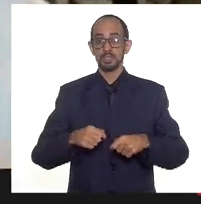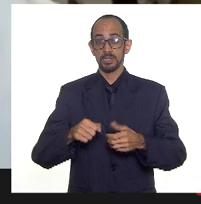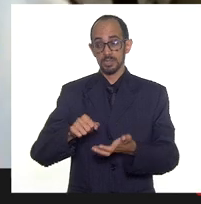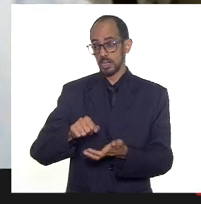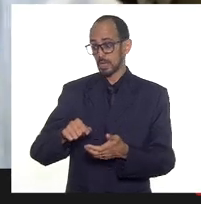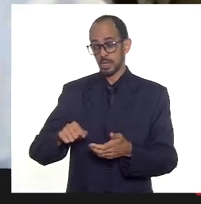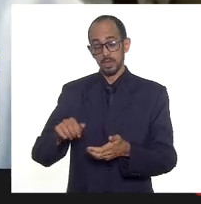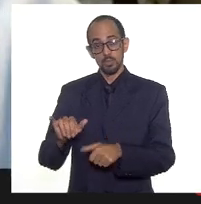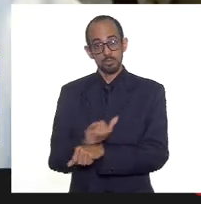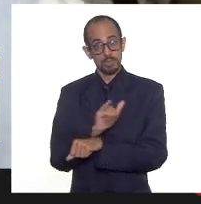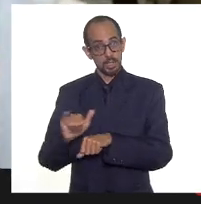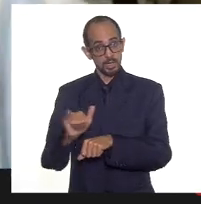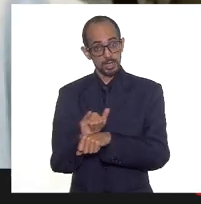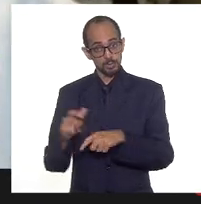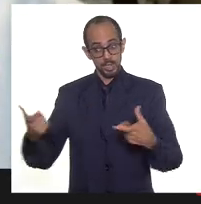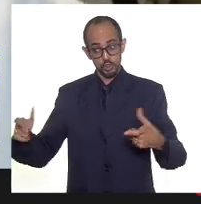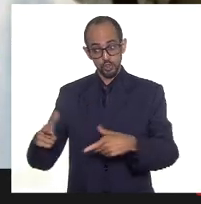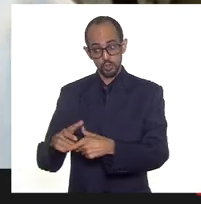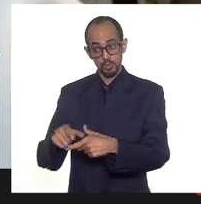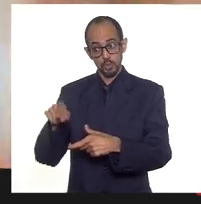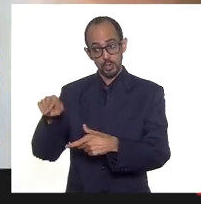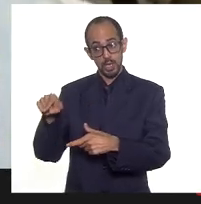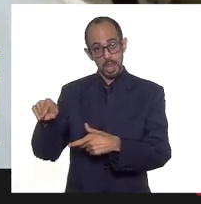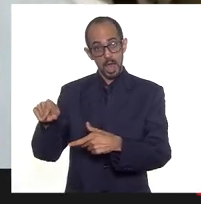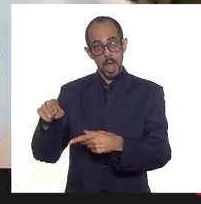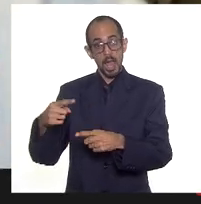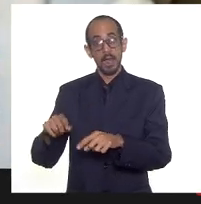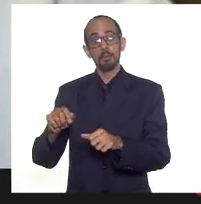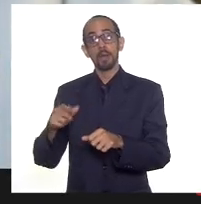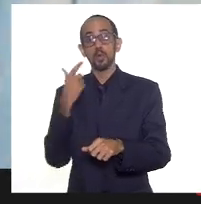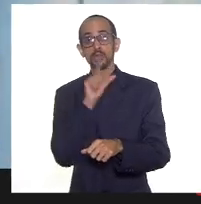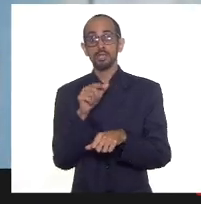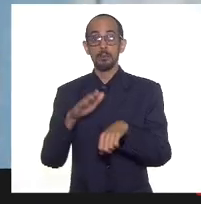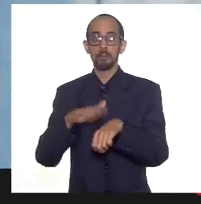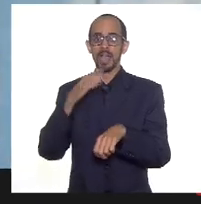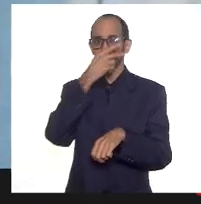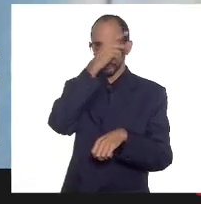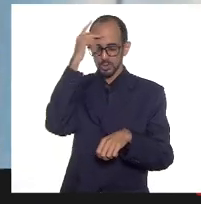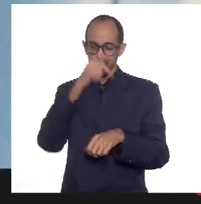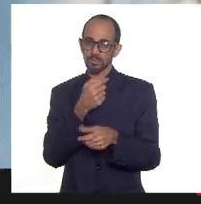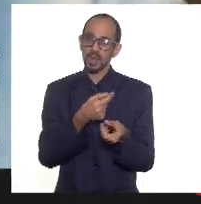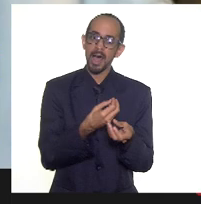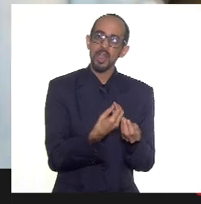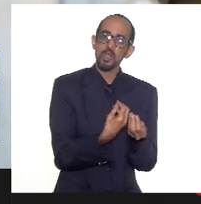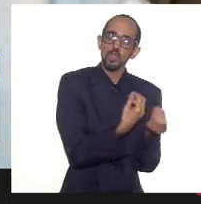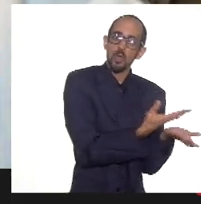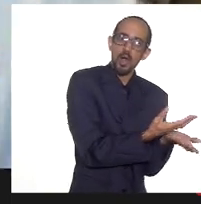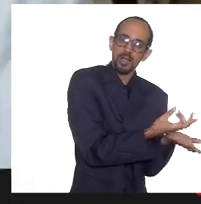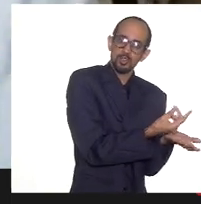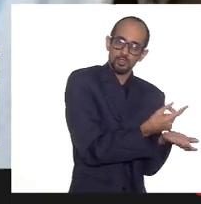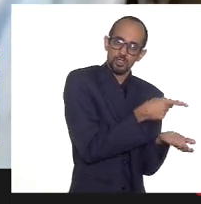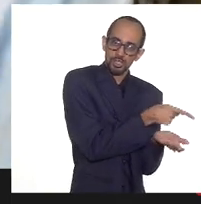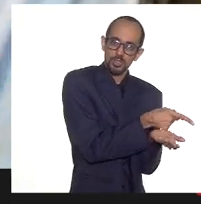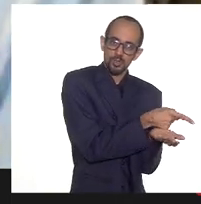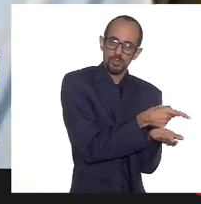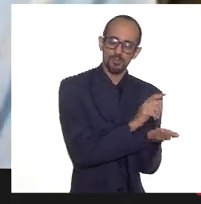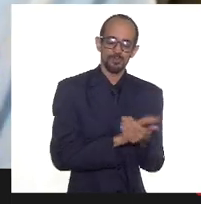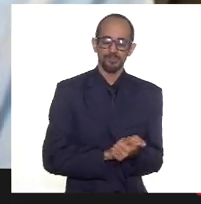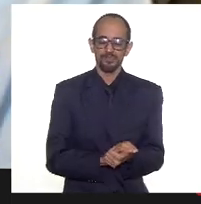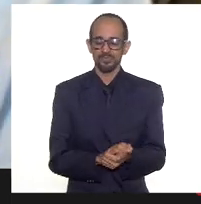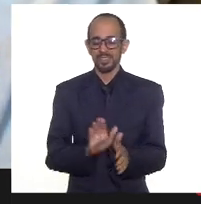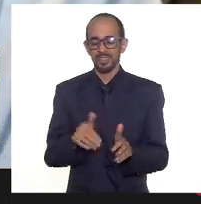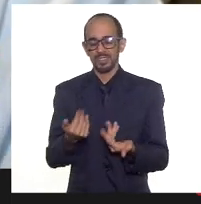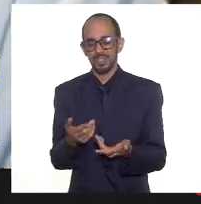É mais gente para ele para fazer a doação e, ao mesmo tempo, ele lava o dinheiro do tráfico. Isso é feito em